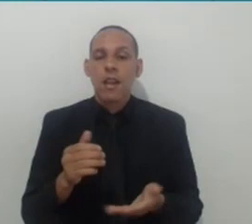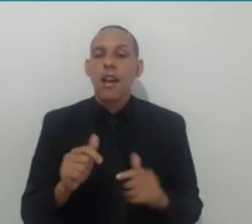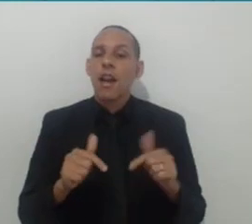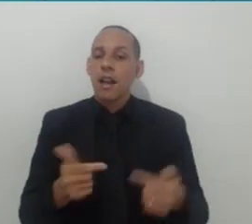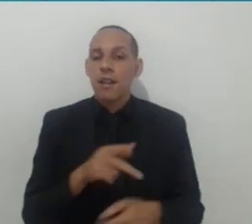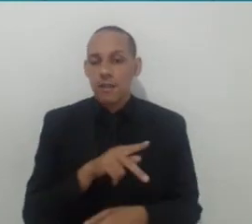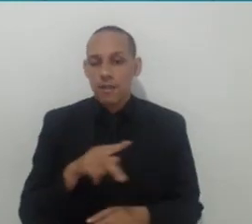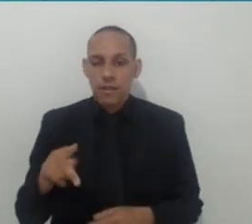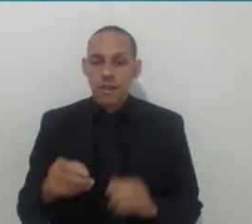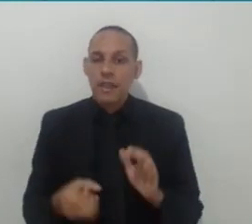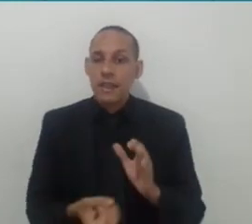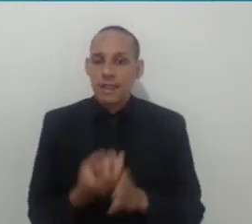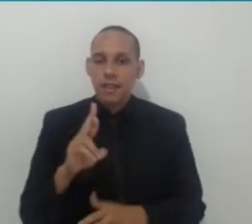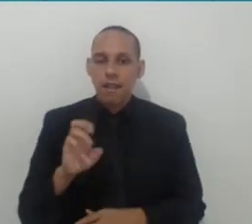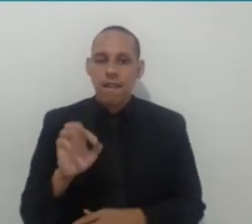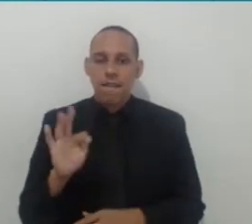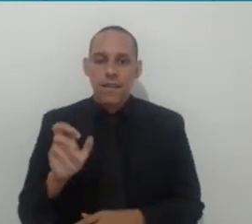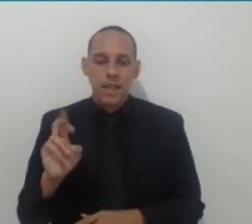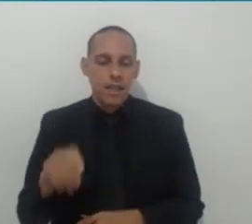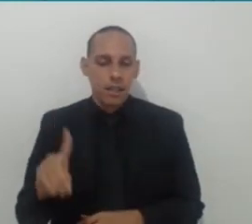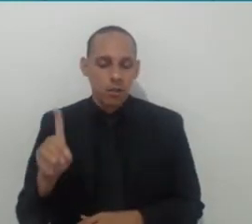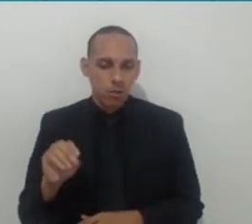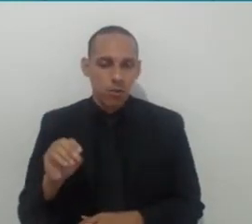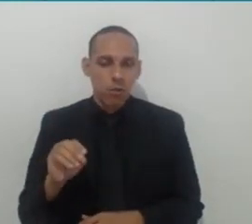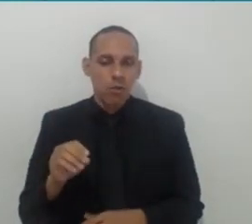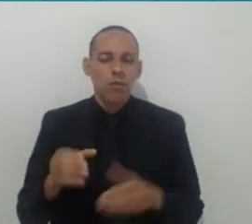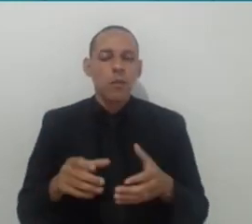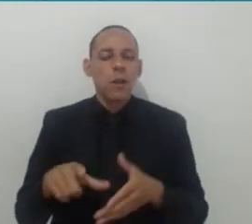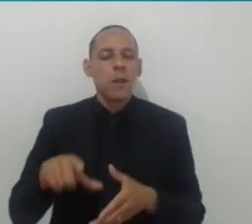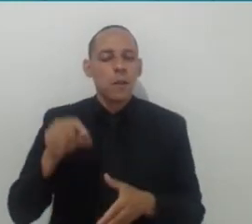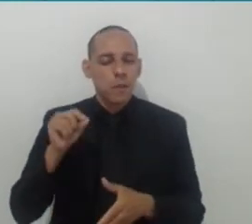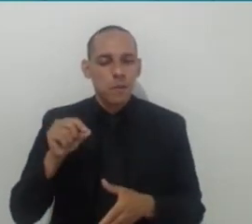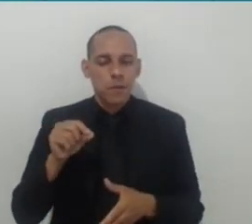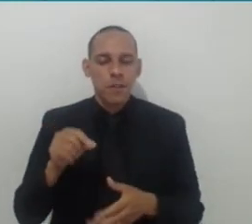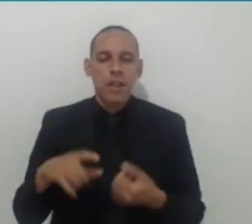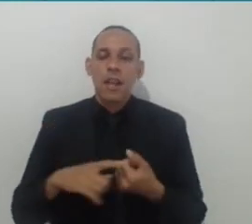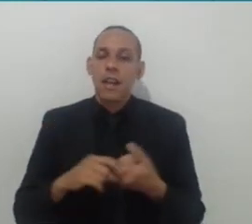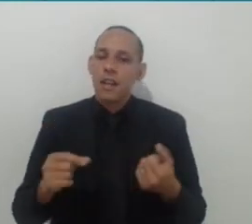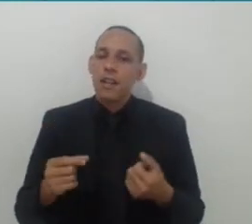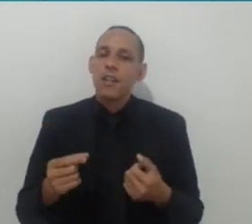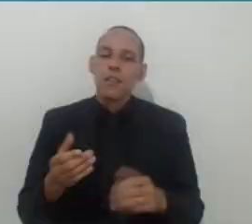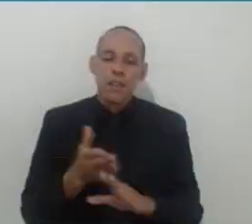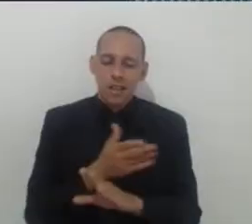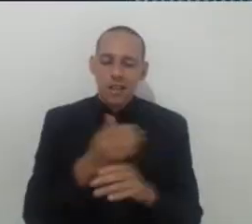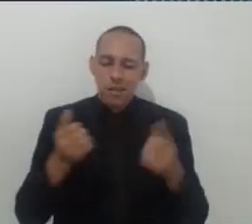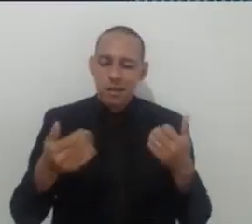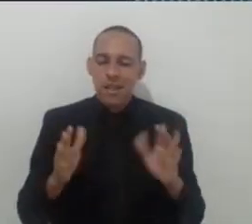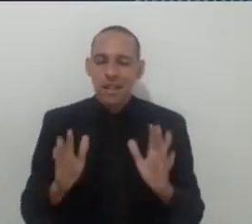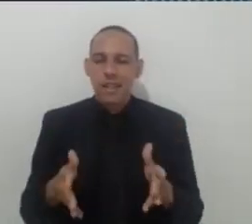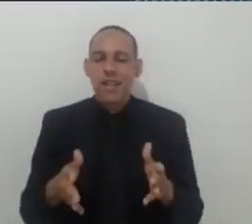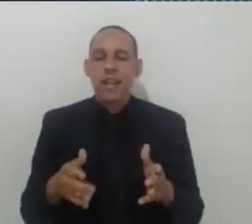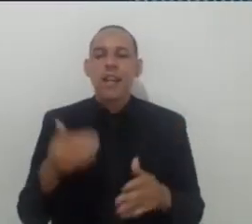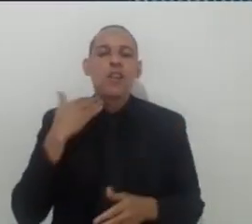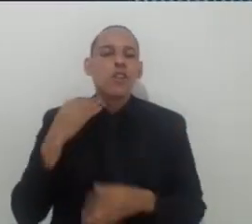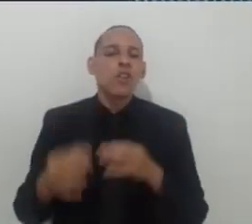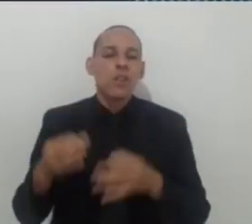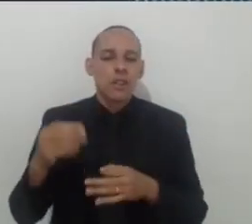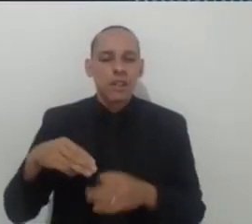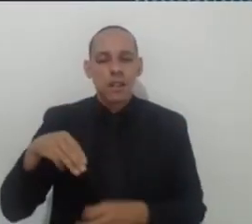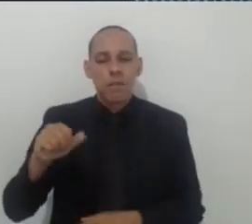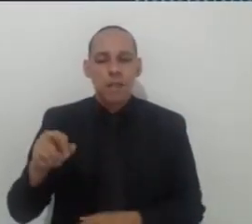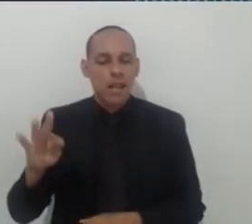referente convocou, mediante sorteio, nos termos do artigo anteriormente dito, a juíza de direito Marta